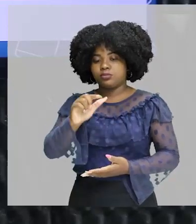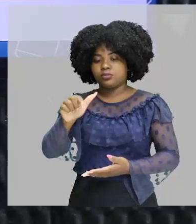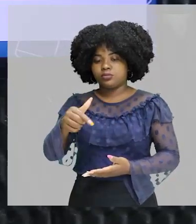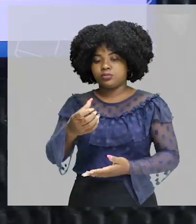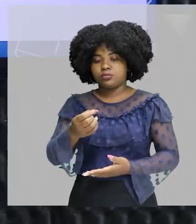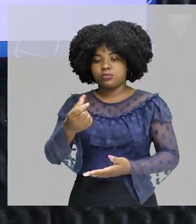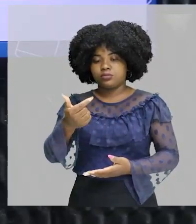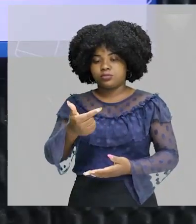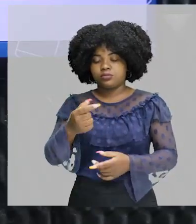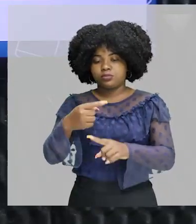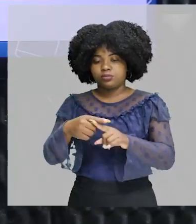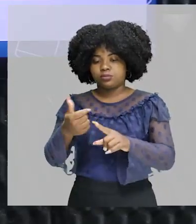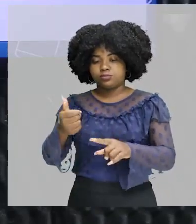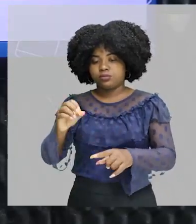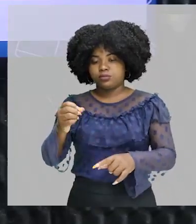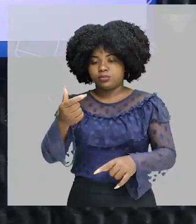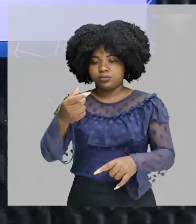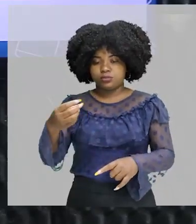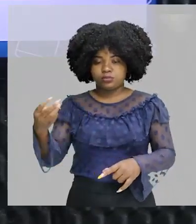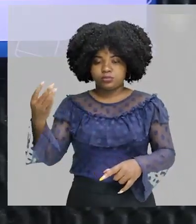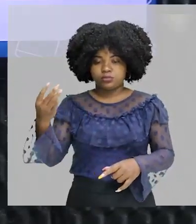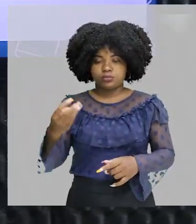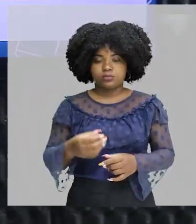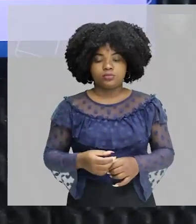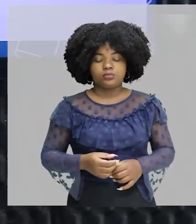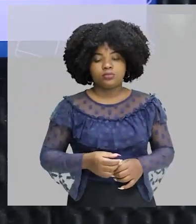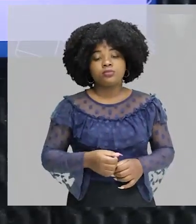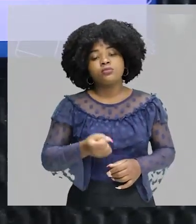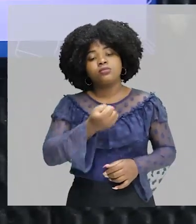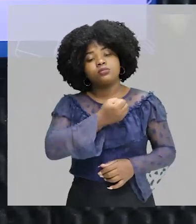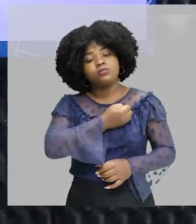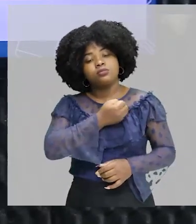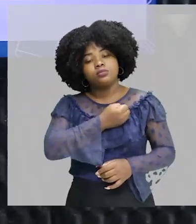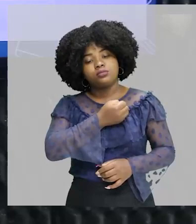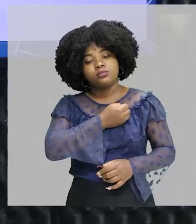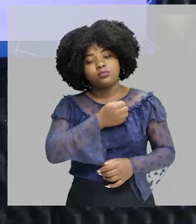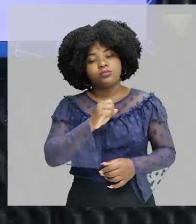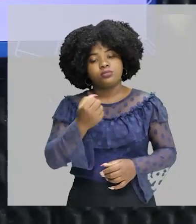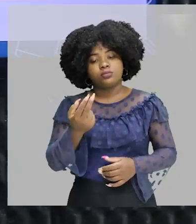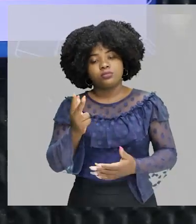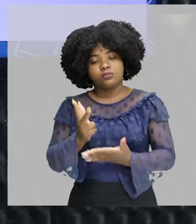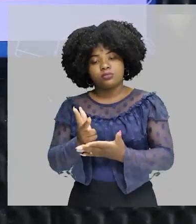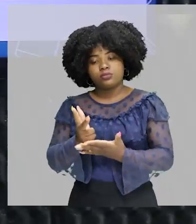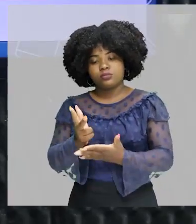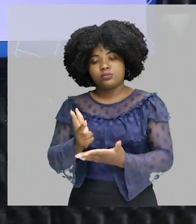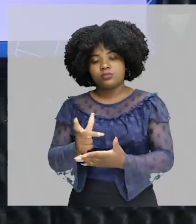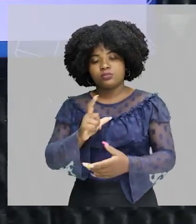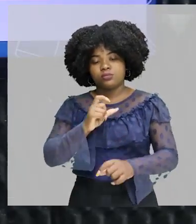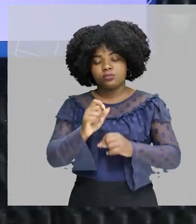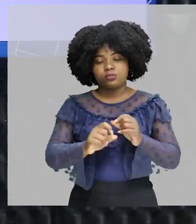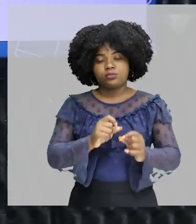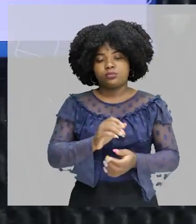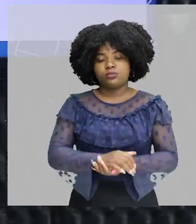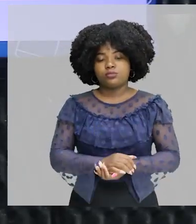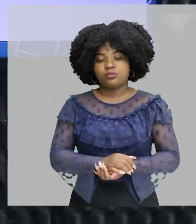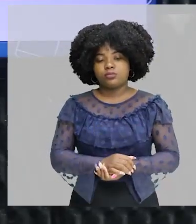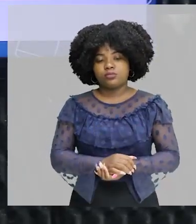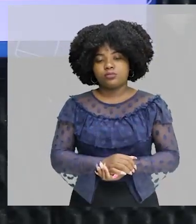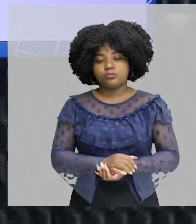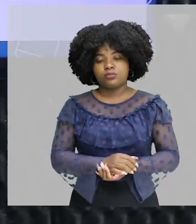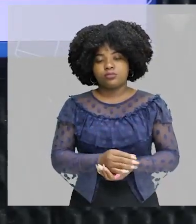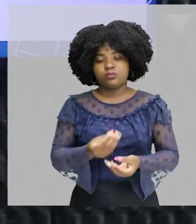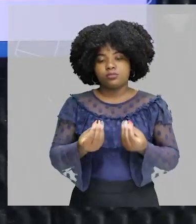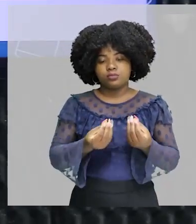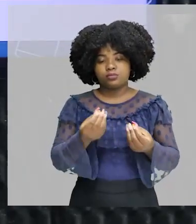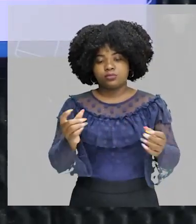6,02 vezes 10 elevado a 23. E esse número, ou essa constante, vai servir como um fator de